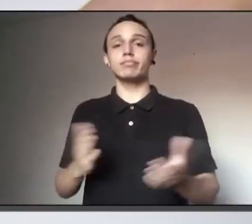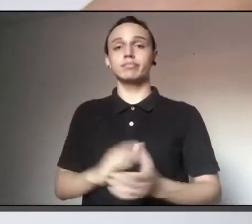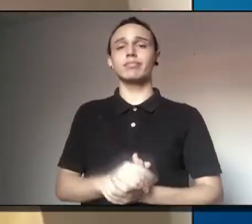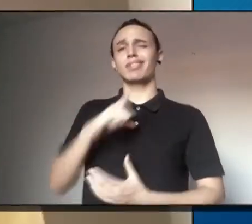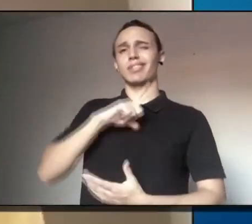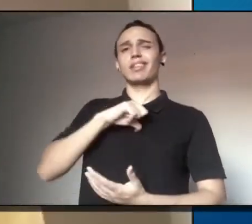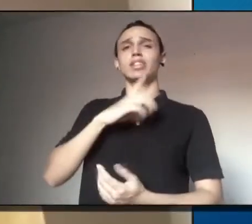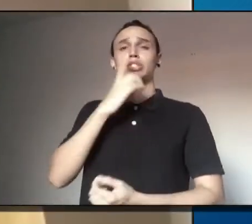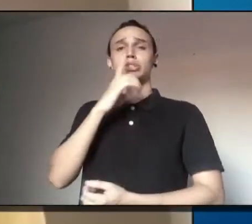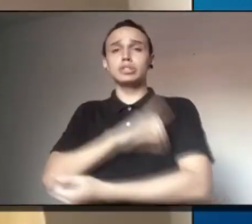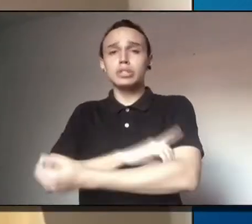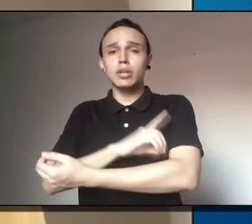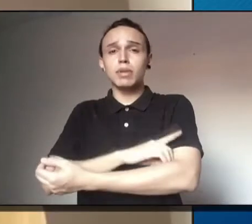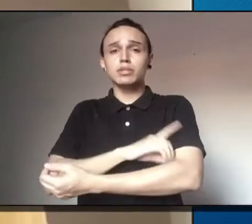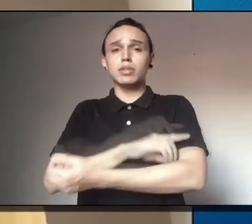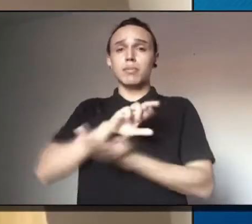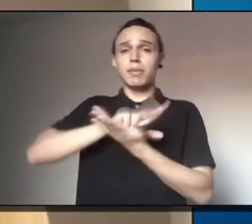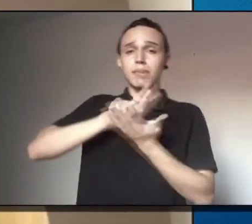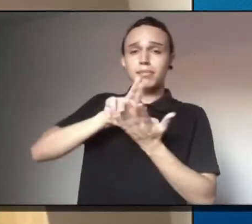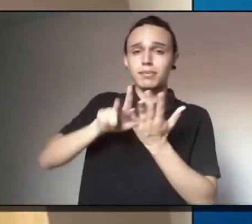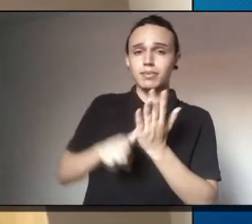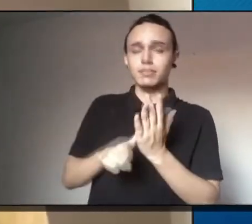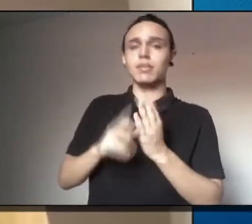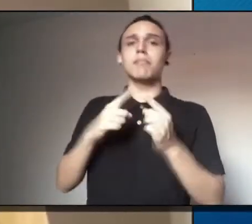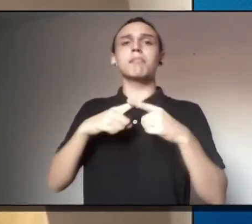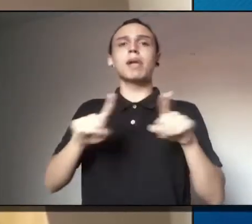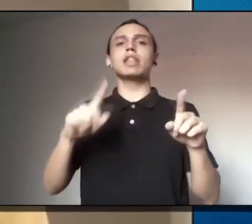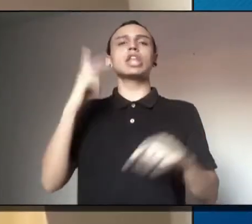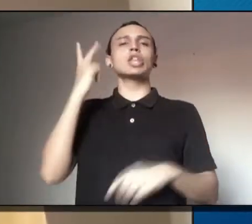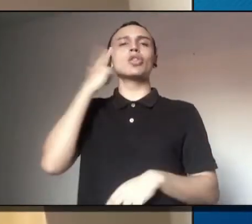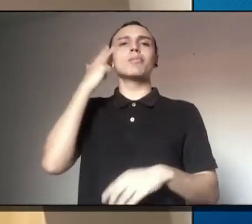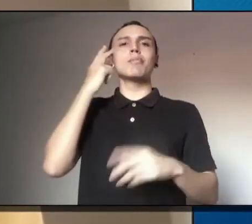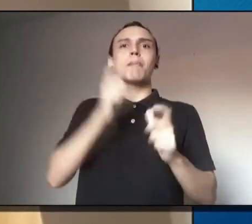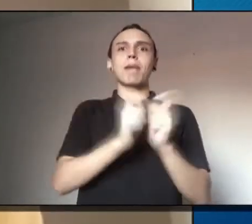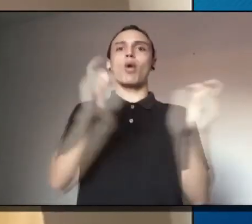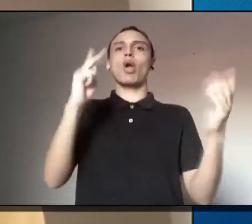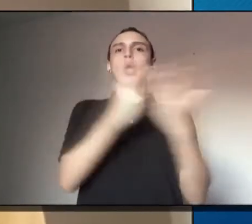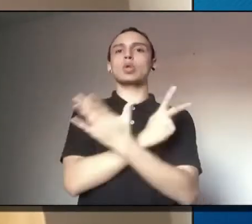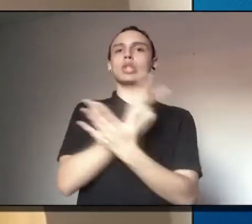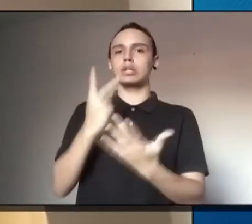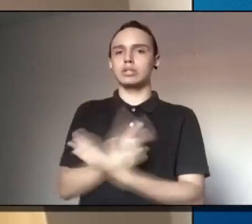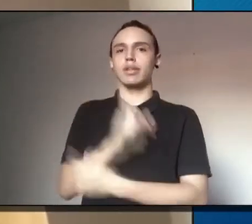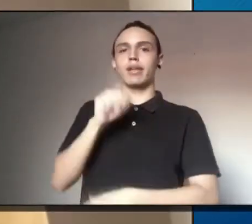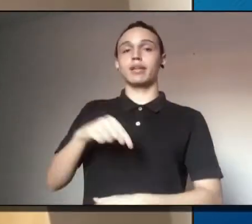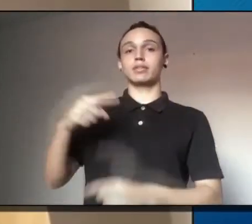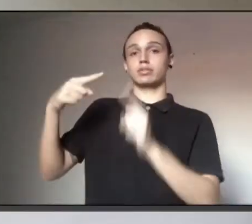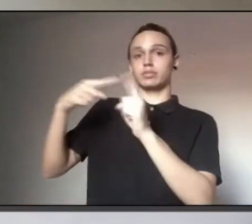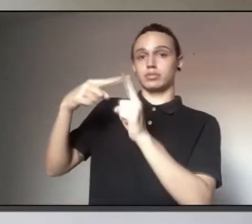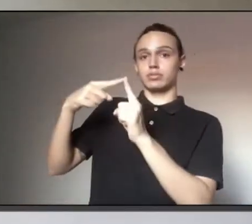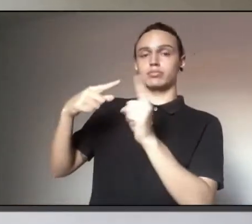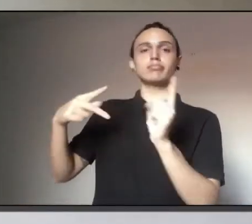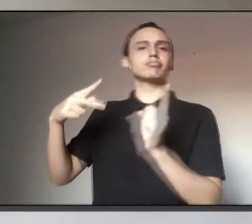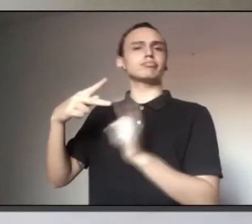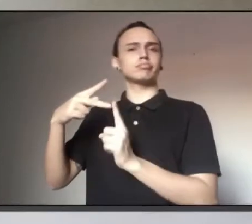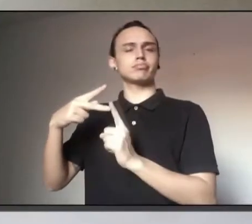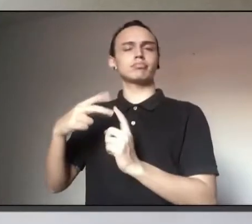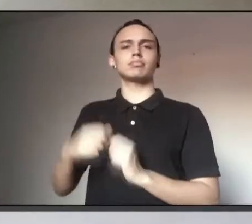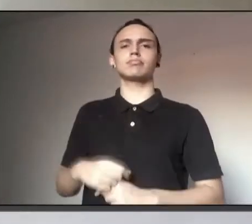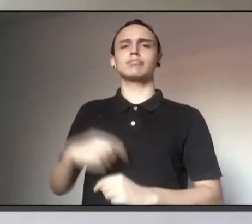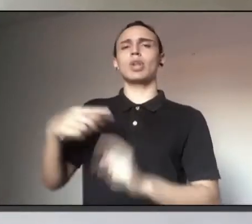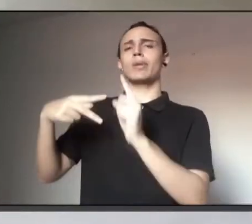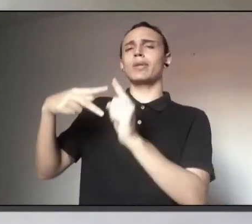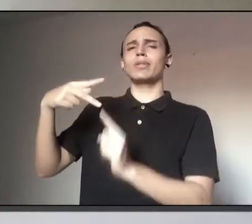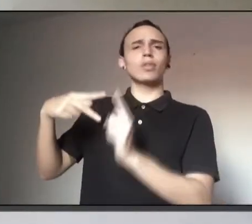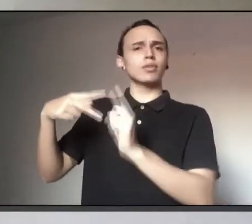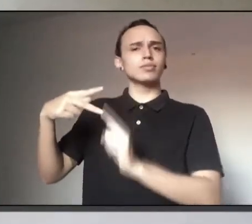vários tipos de diabetes, mas os mais comuns e prevalentes são o tipo 1 e o tipo 2. Em qualquer um dos tipos